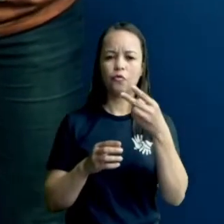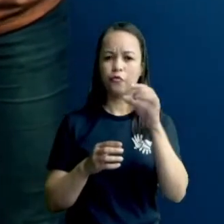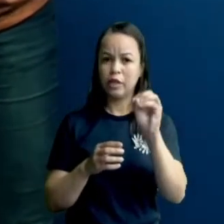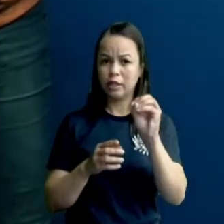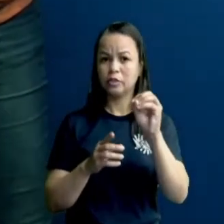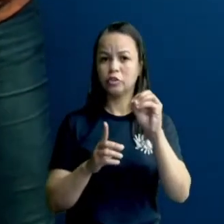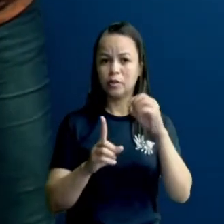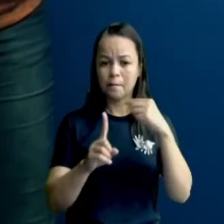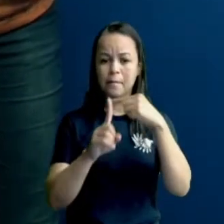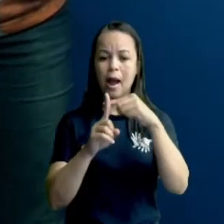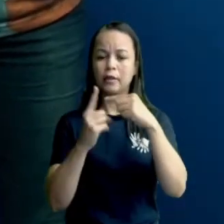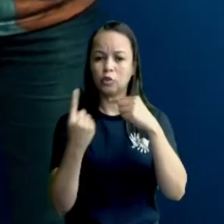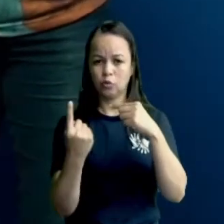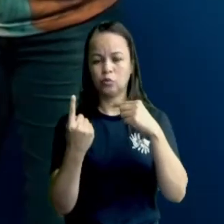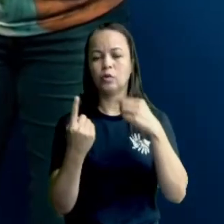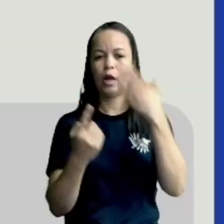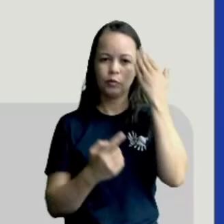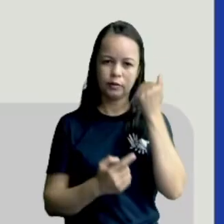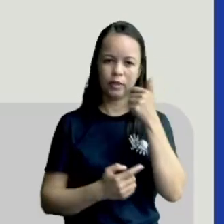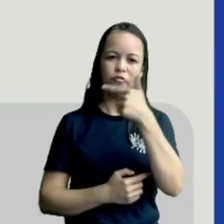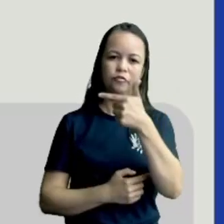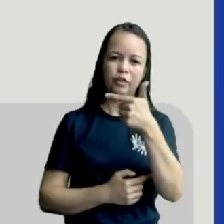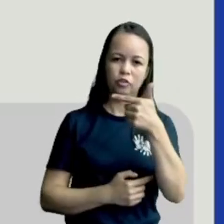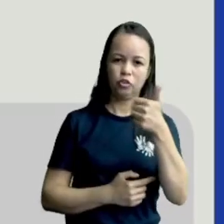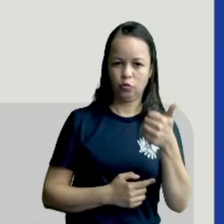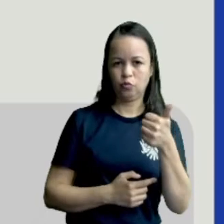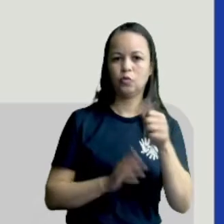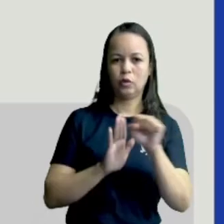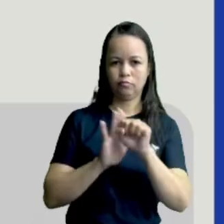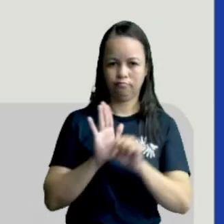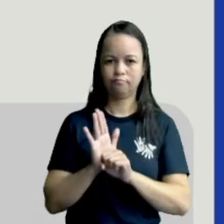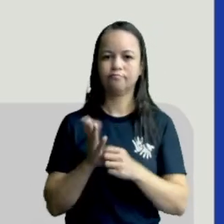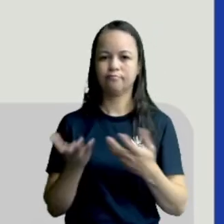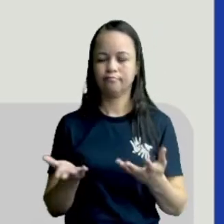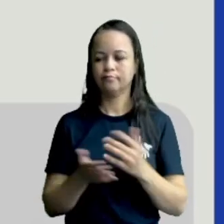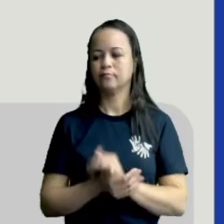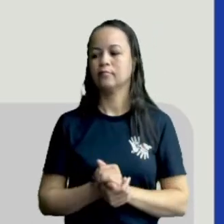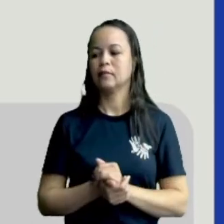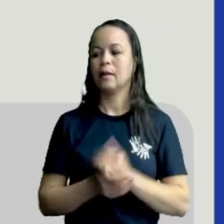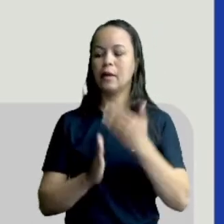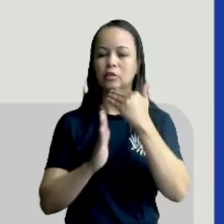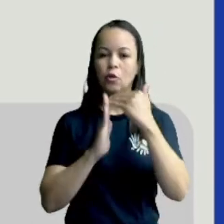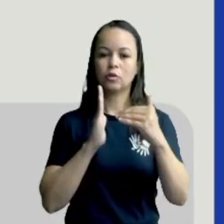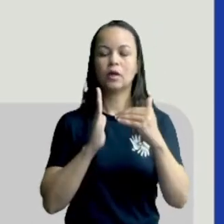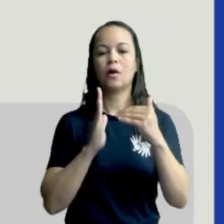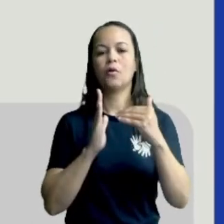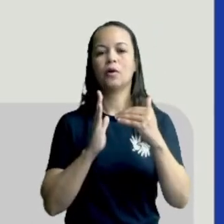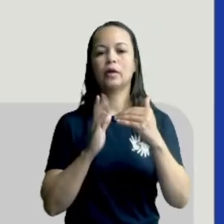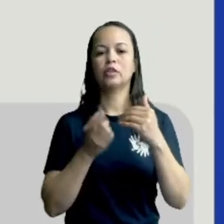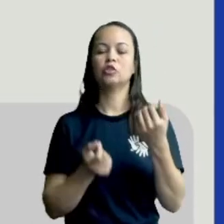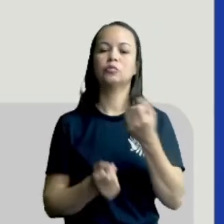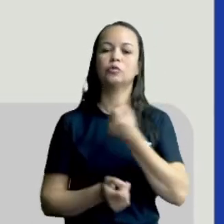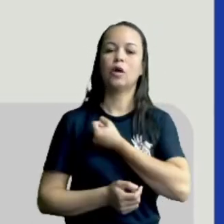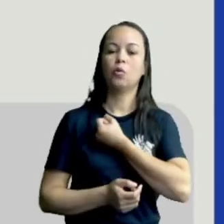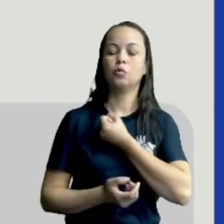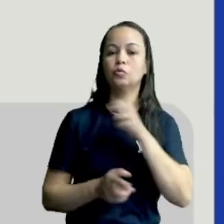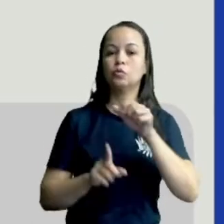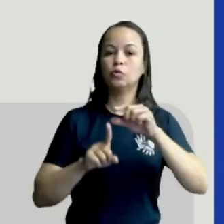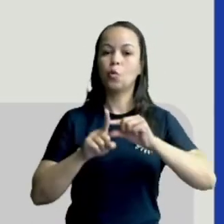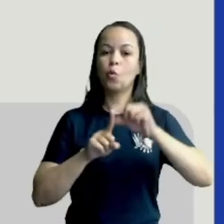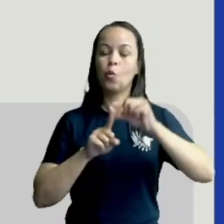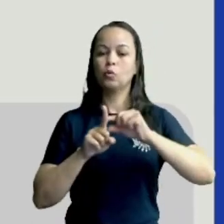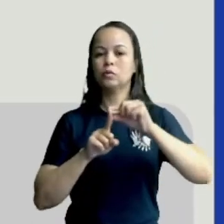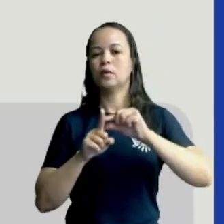século 21, tá? Então, presta atenção na tela, basta cortar o algarismo das unidades e